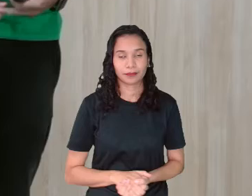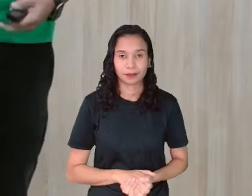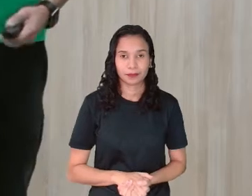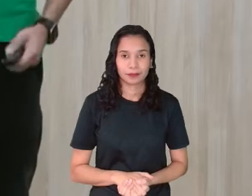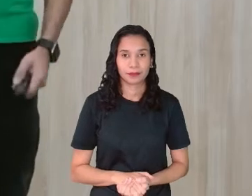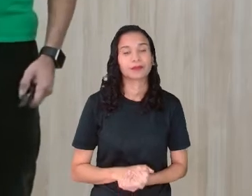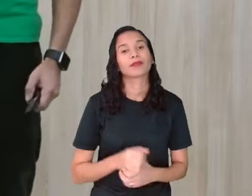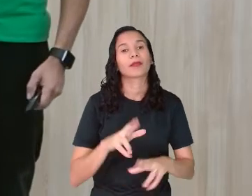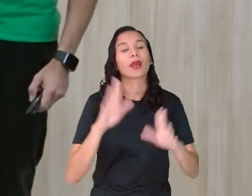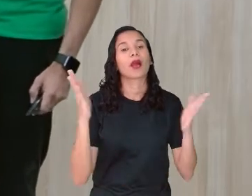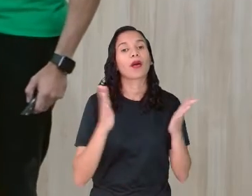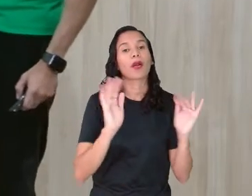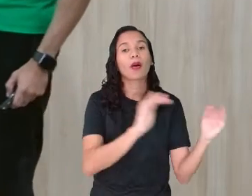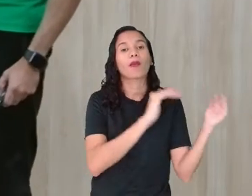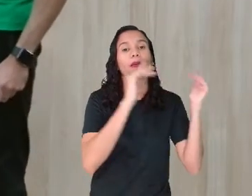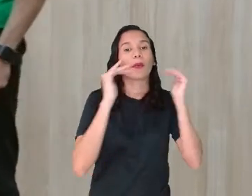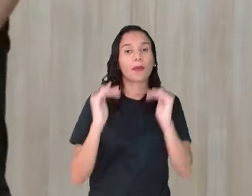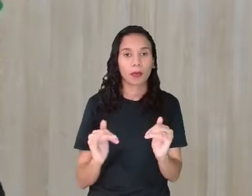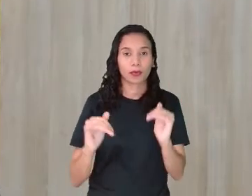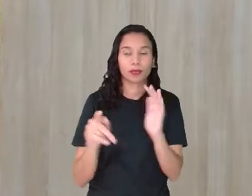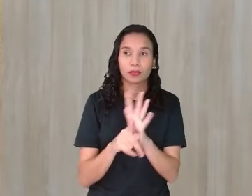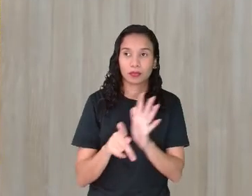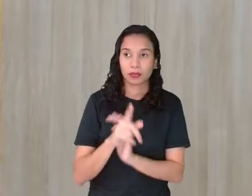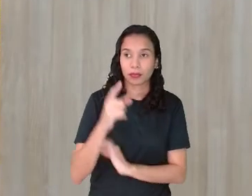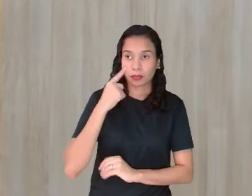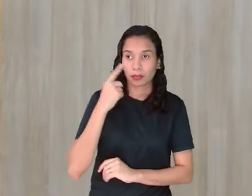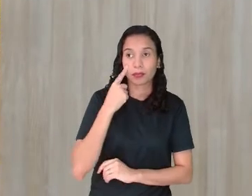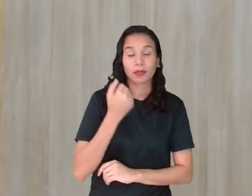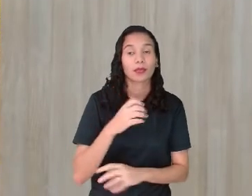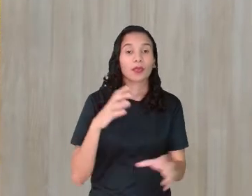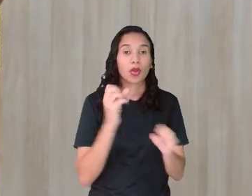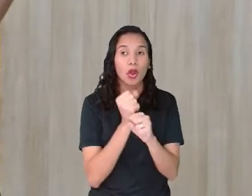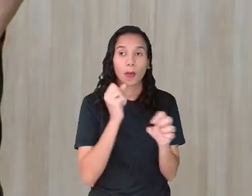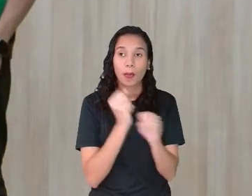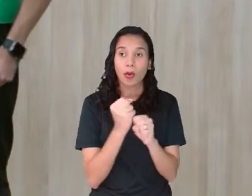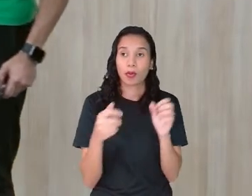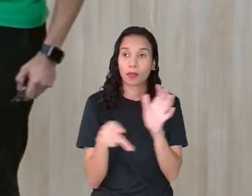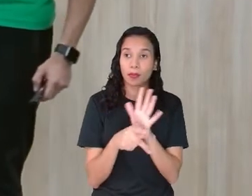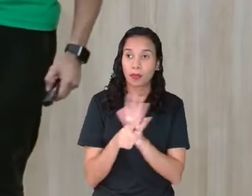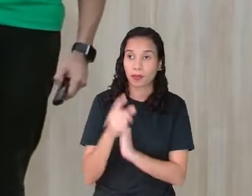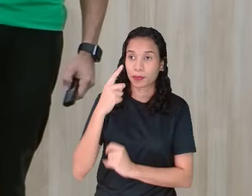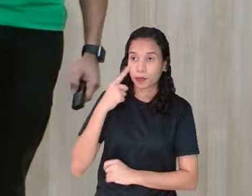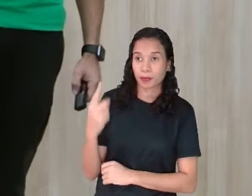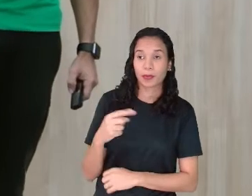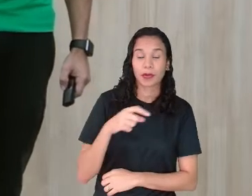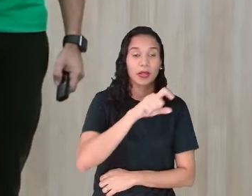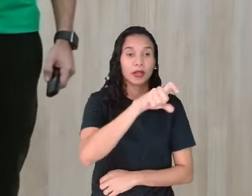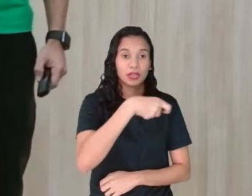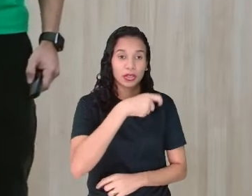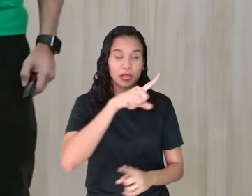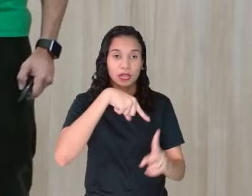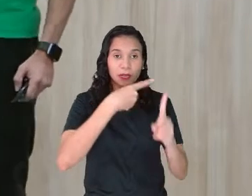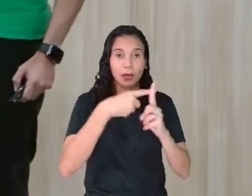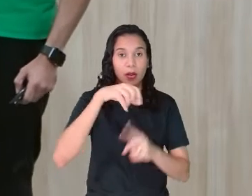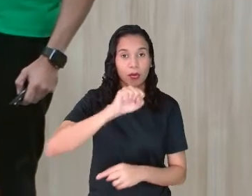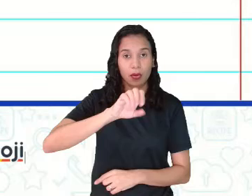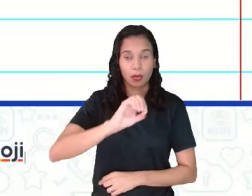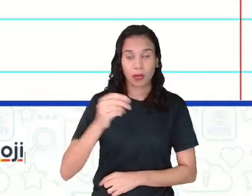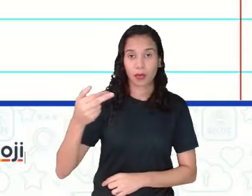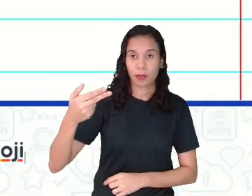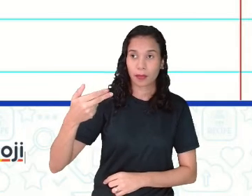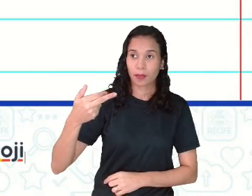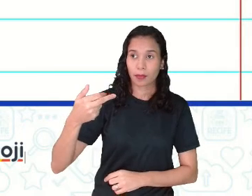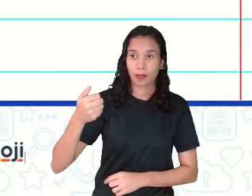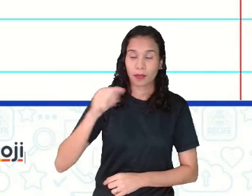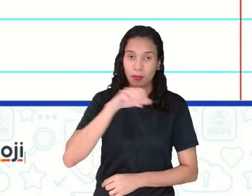certo? Próximo passo, eu somei aqui, ó, o 60 com o 20. Então, eu tenho aí que x mais